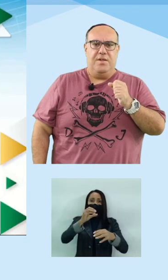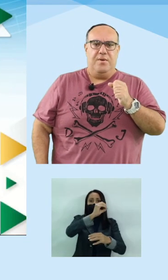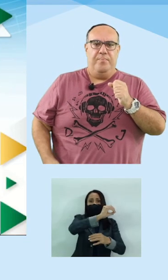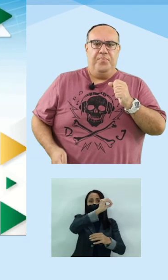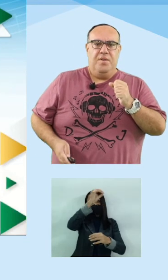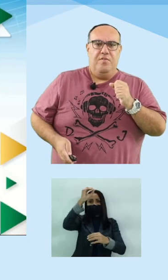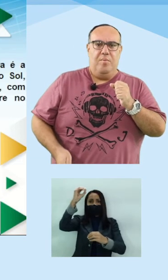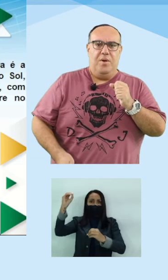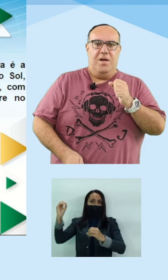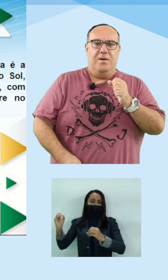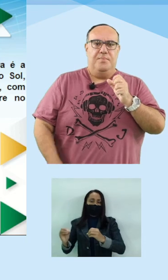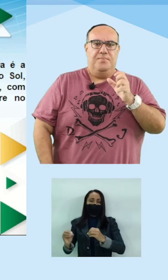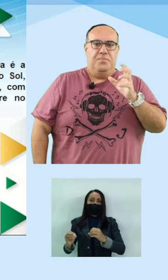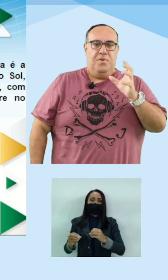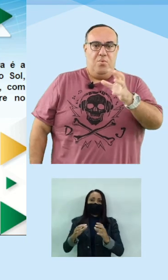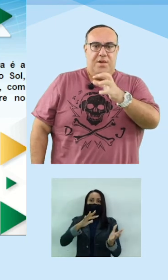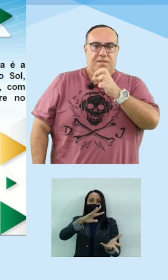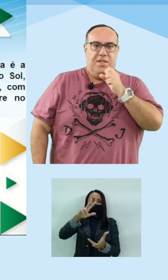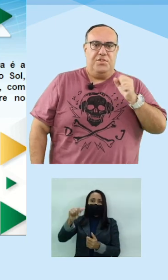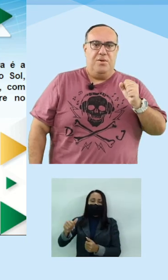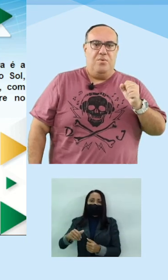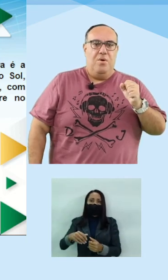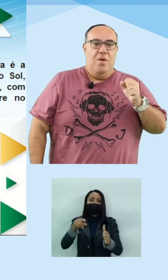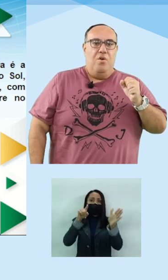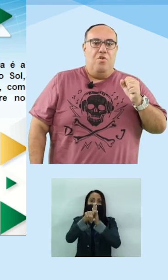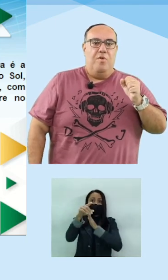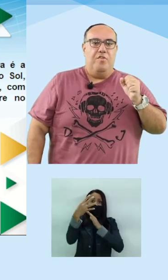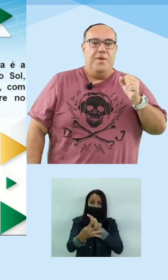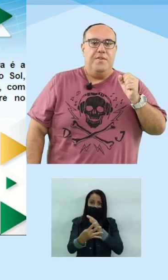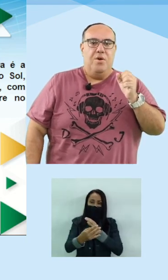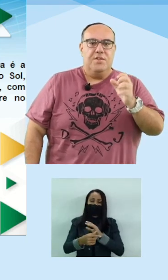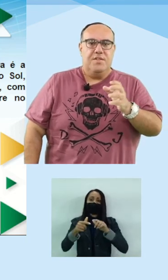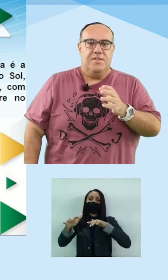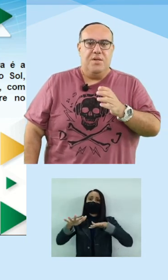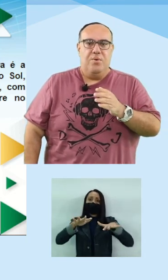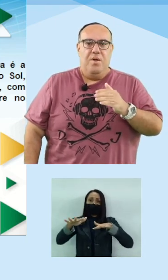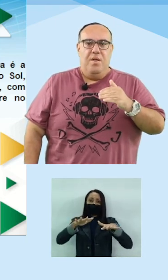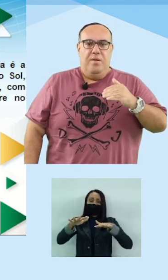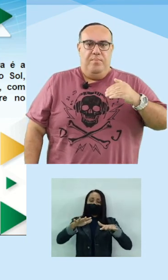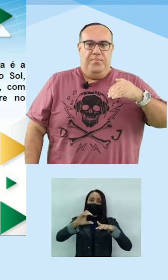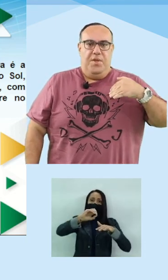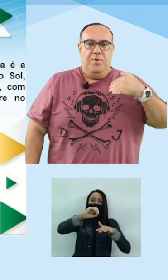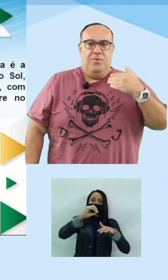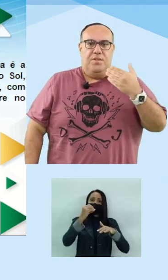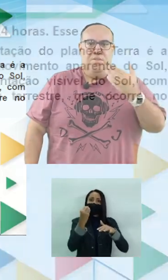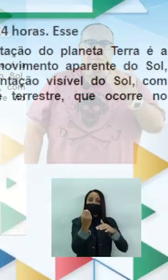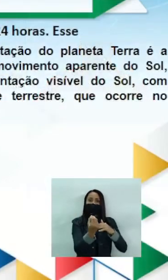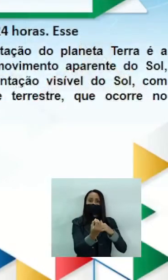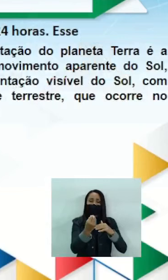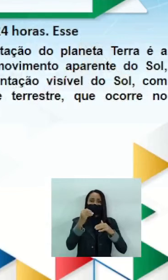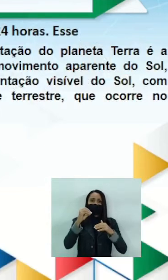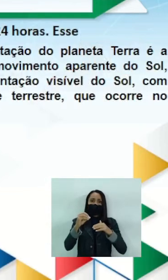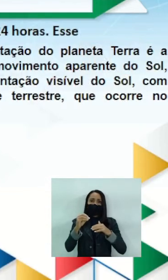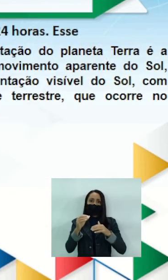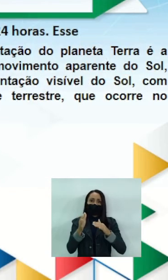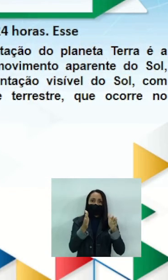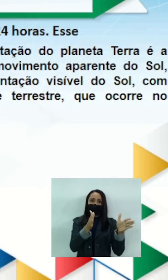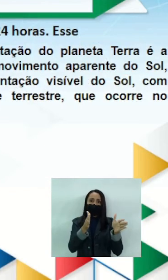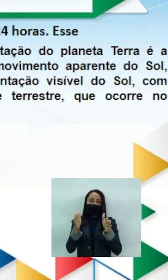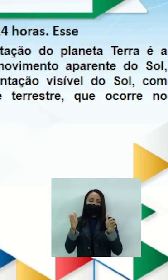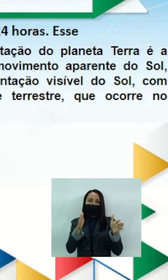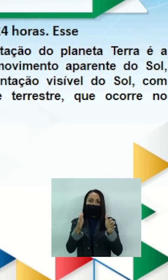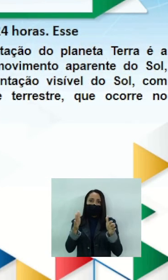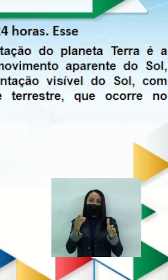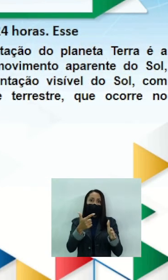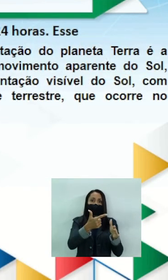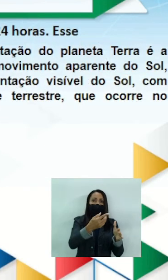da Terra. Vamos lá. Quarta questão. O movimento de rotação tem uma duração aproximadamente de 24